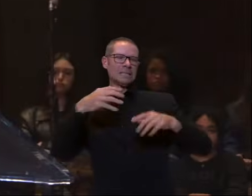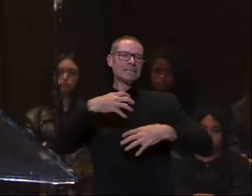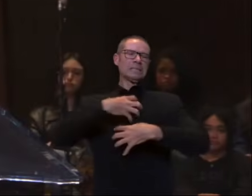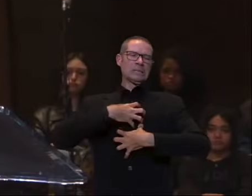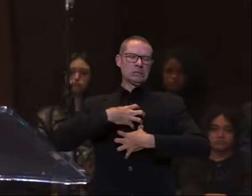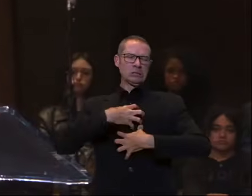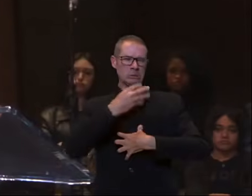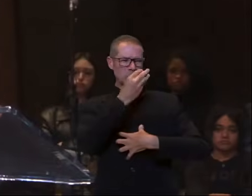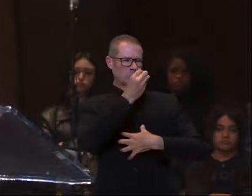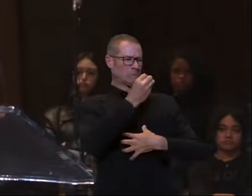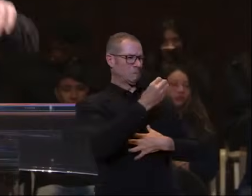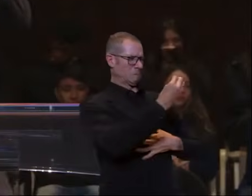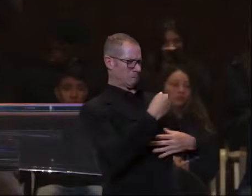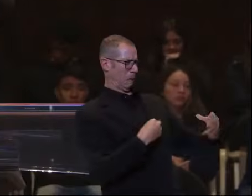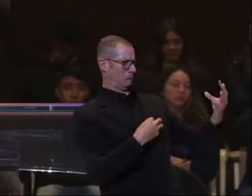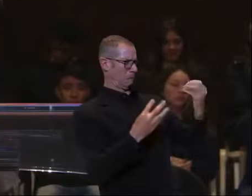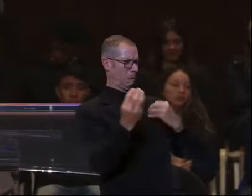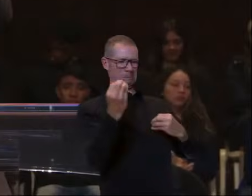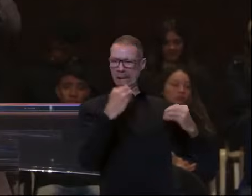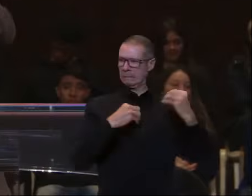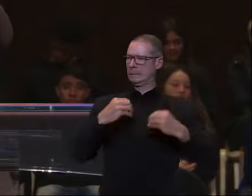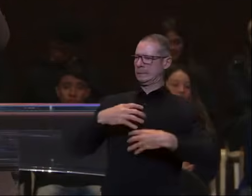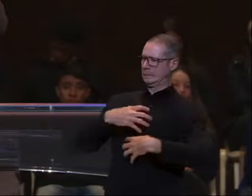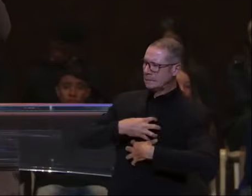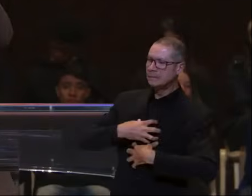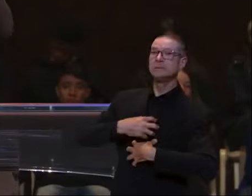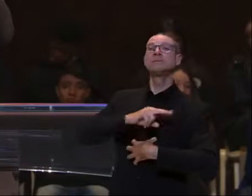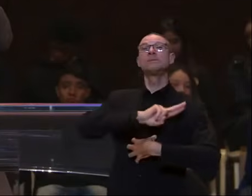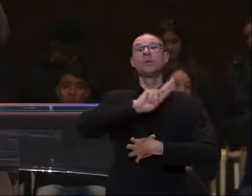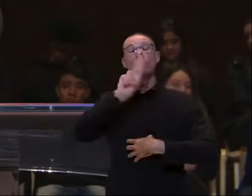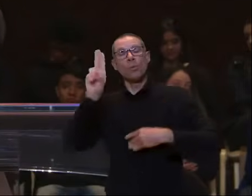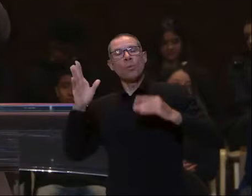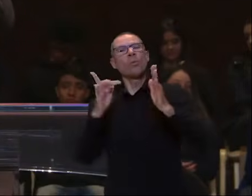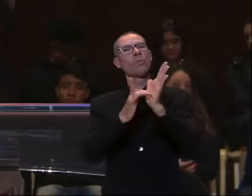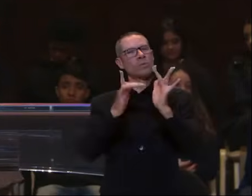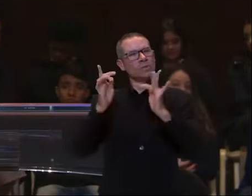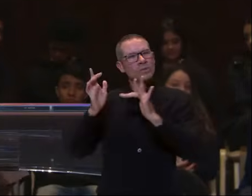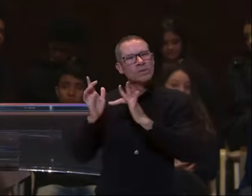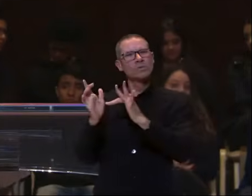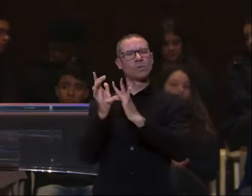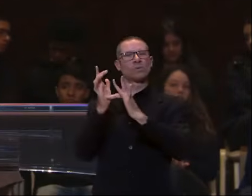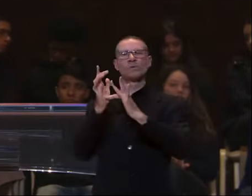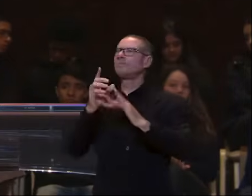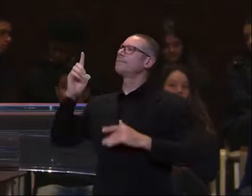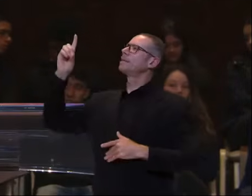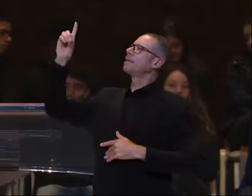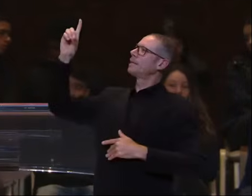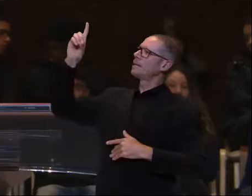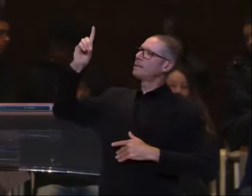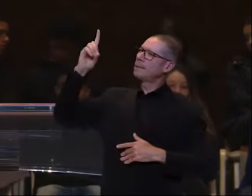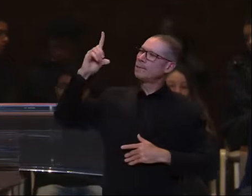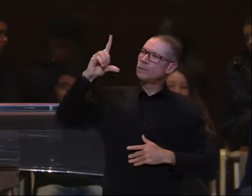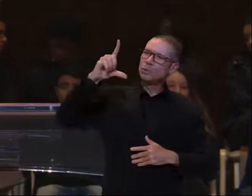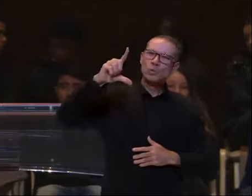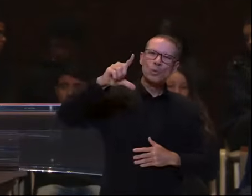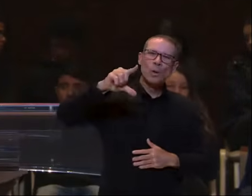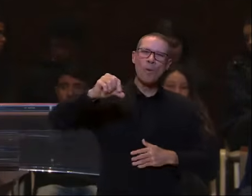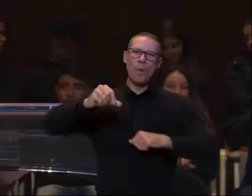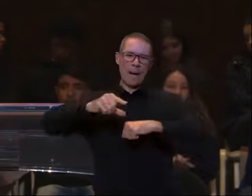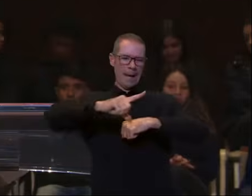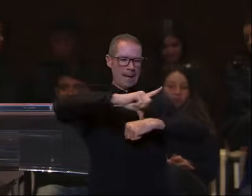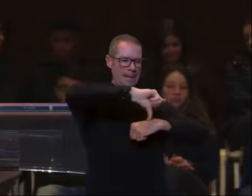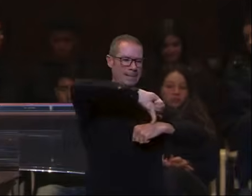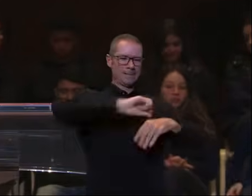sentindo rejeitado. Eu quero te dizer em nome de Jesus, Deus te escolheu antes